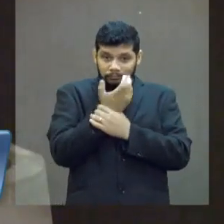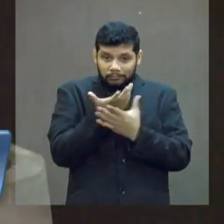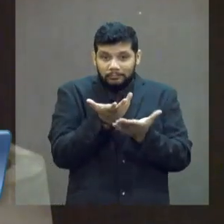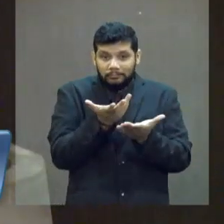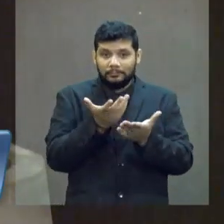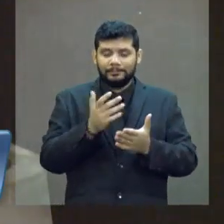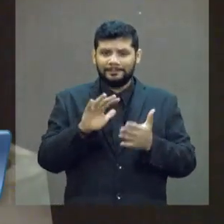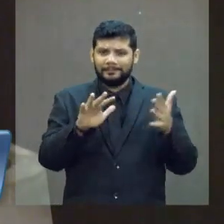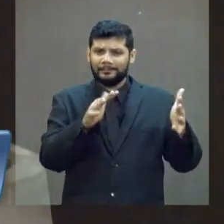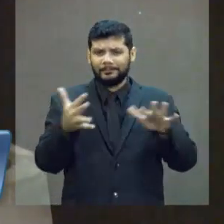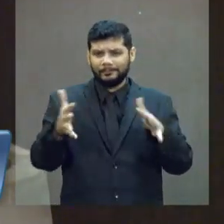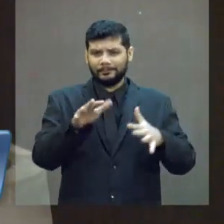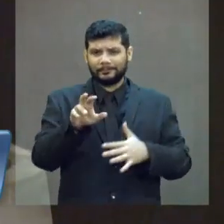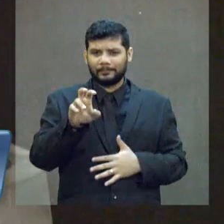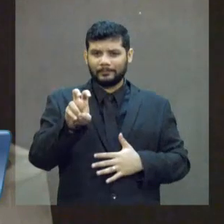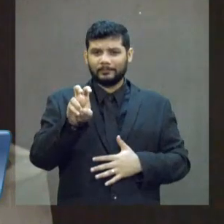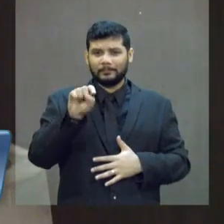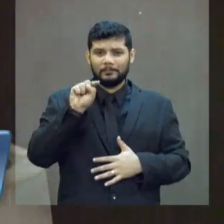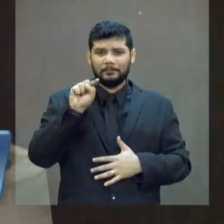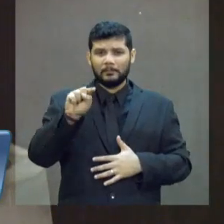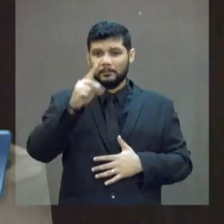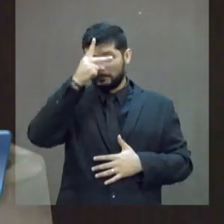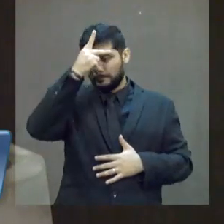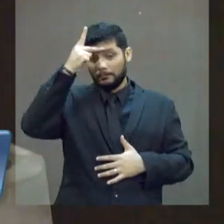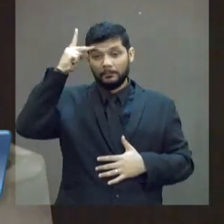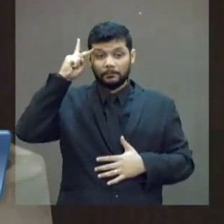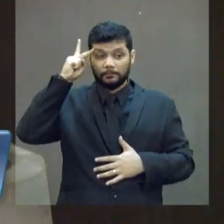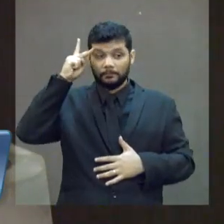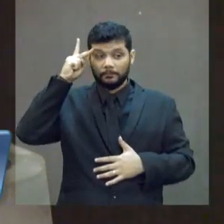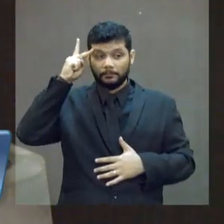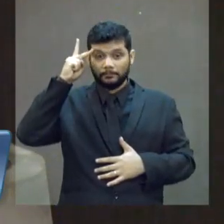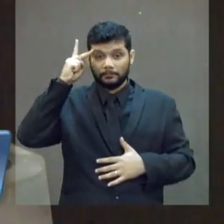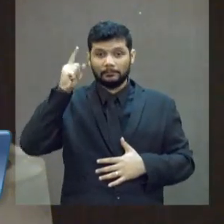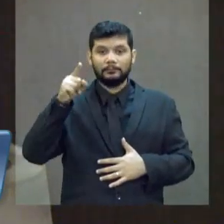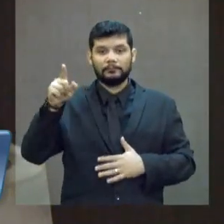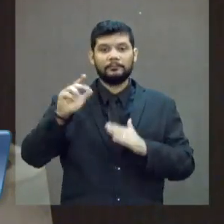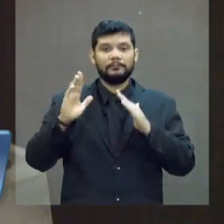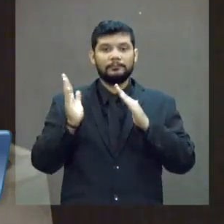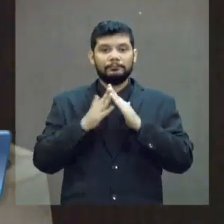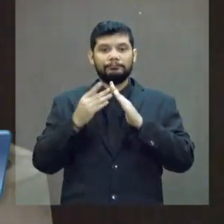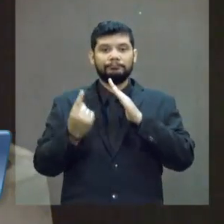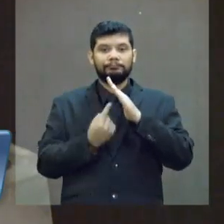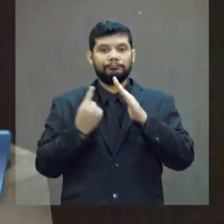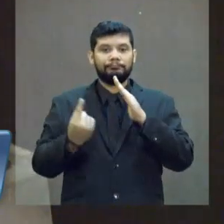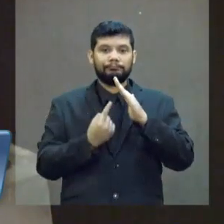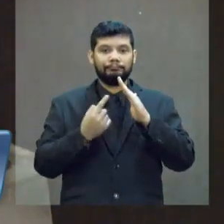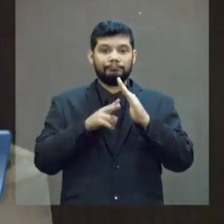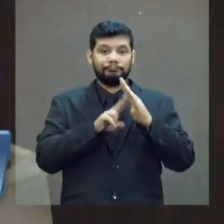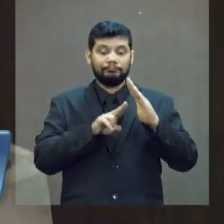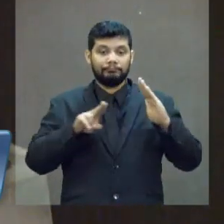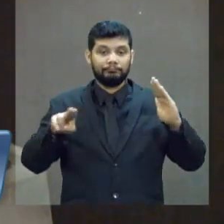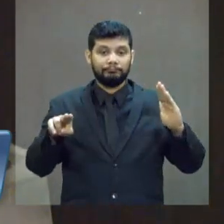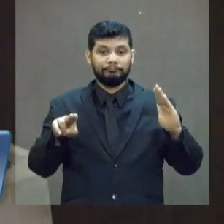mil pessoas, de acordo com o censo SUAS, vivem em abrigos de longa